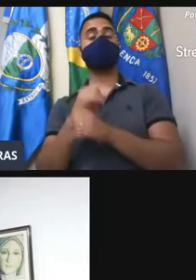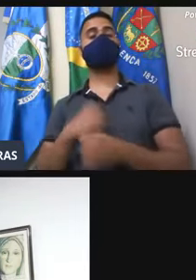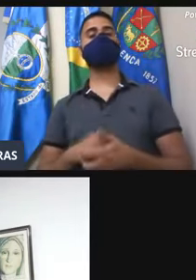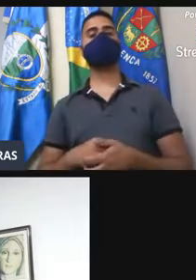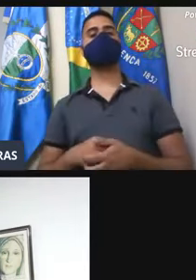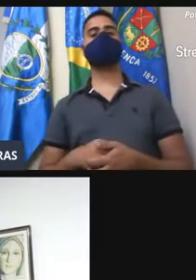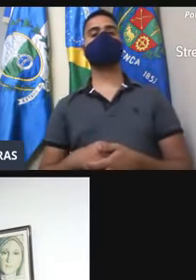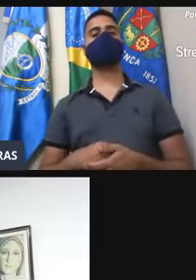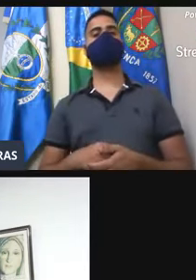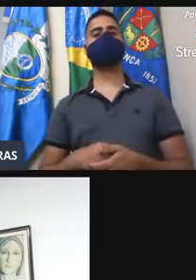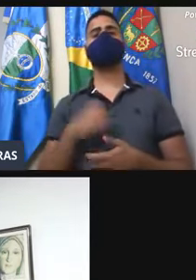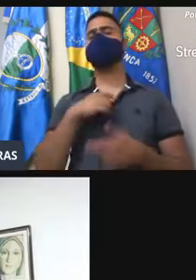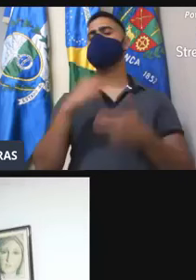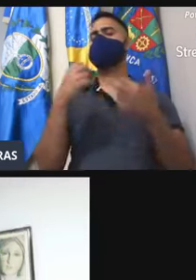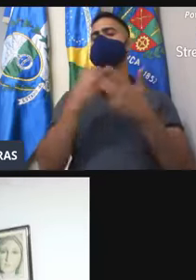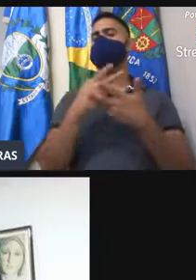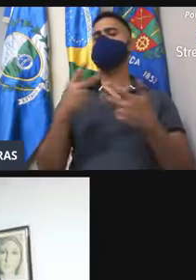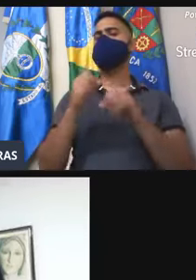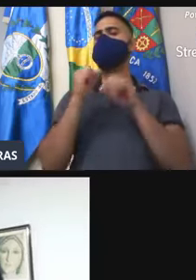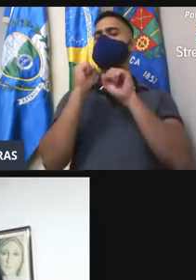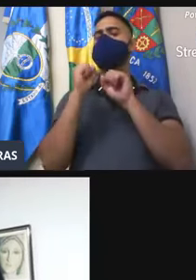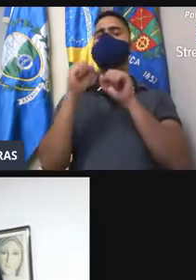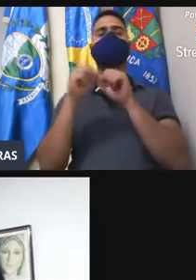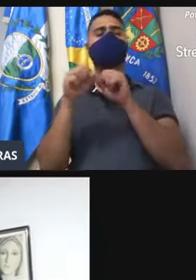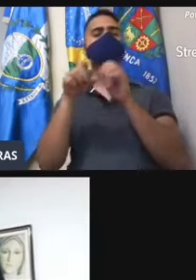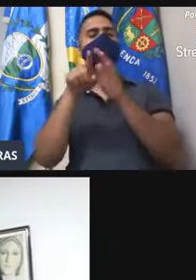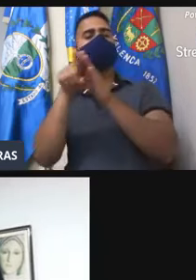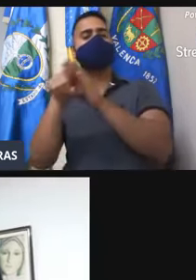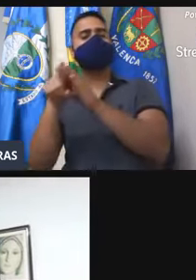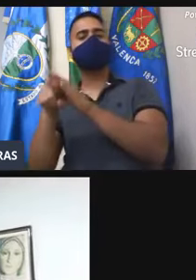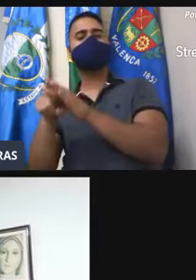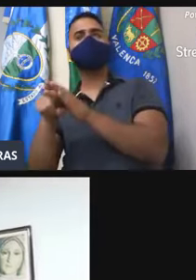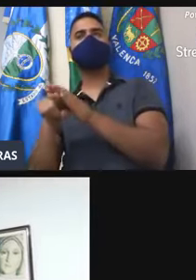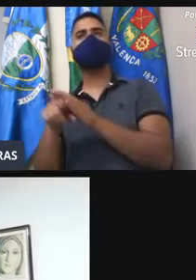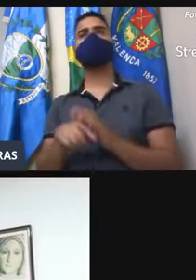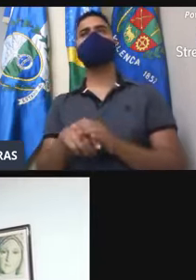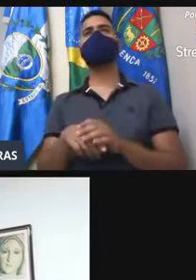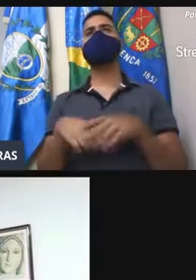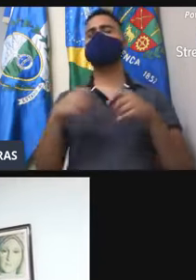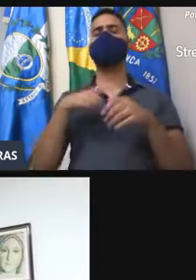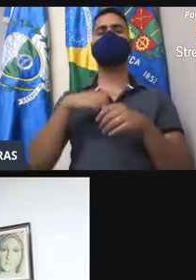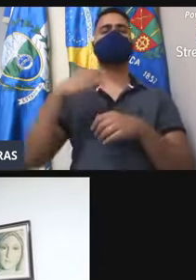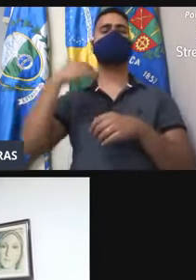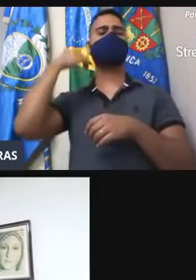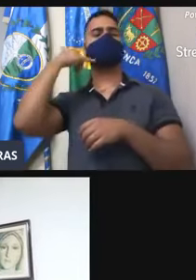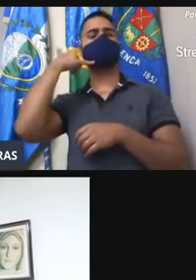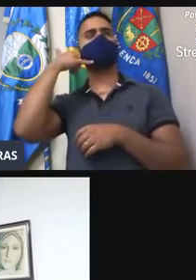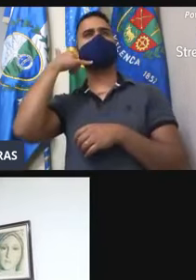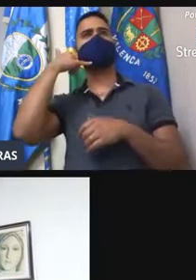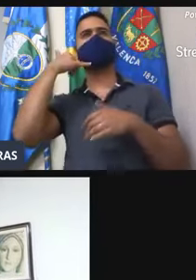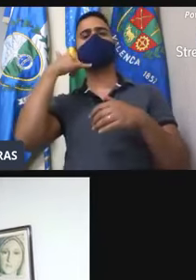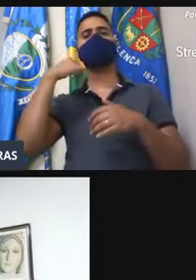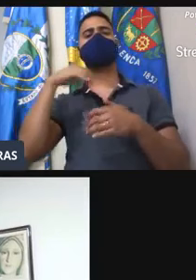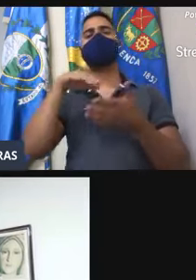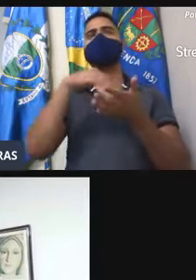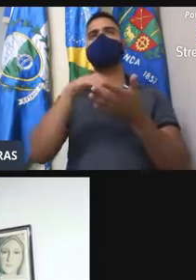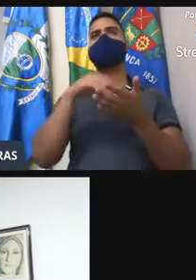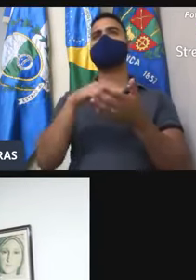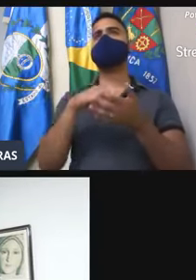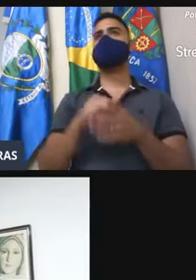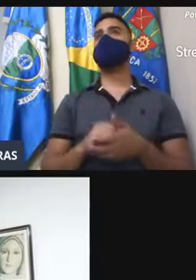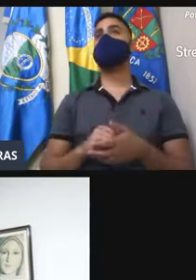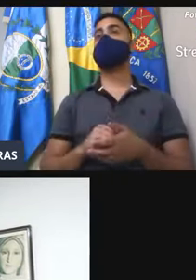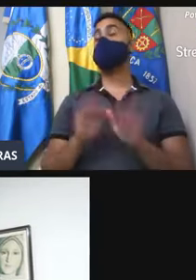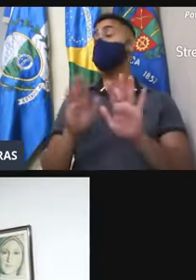coisas, de repente, ela poderia fazer uma consulta lá, evitaria de pegar um telefone, ligar aqui para a secretaria. Já solicitamos.